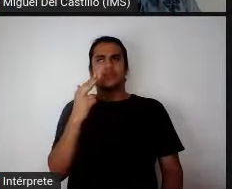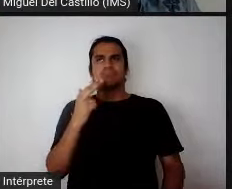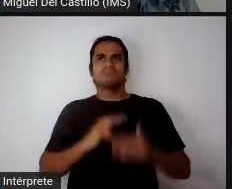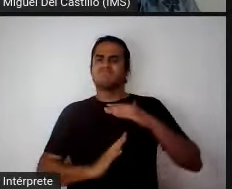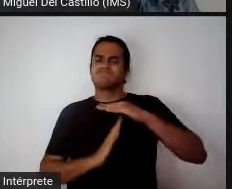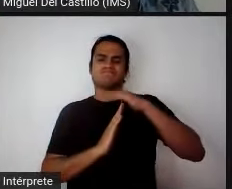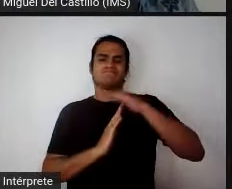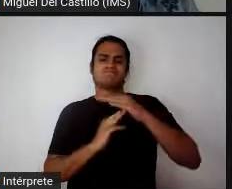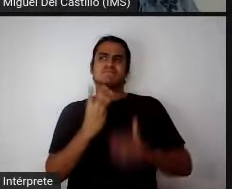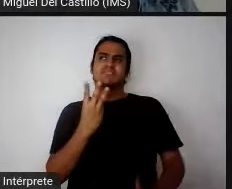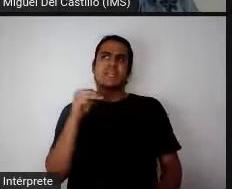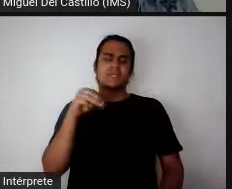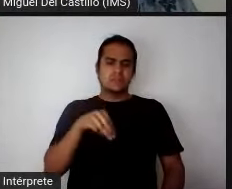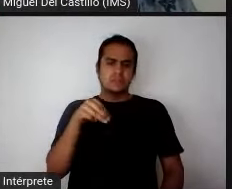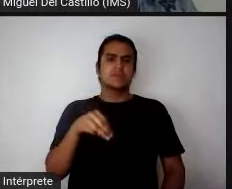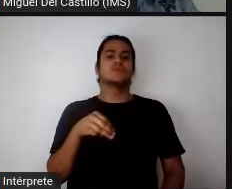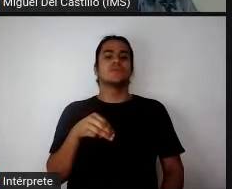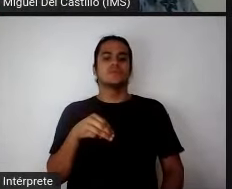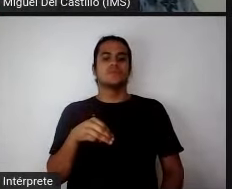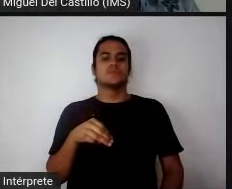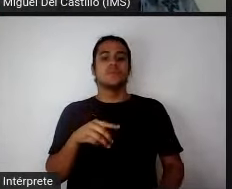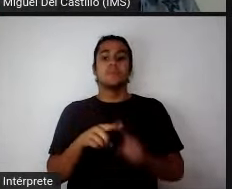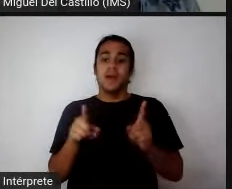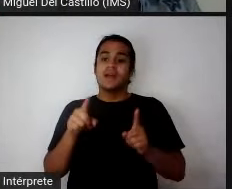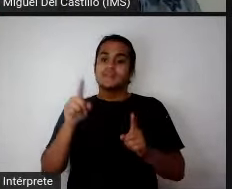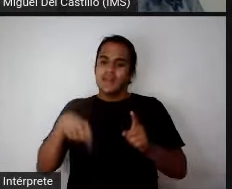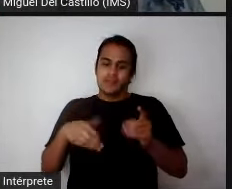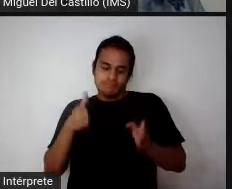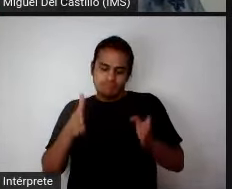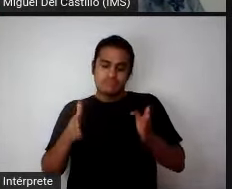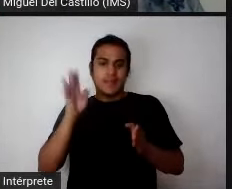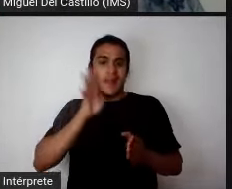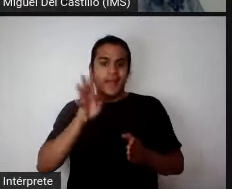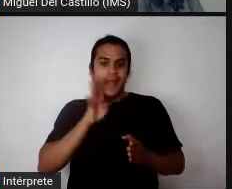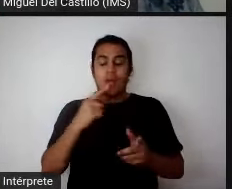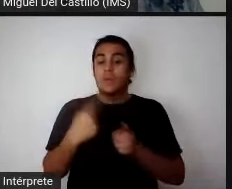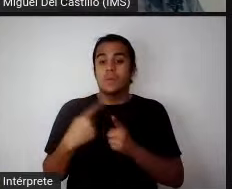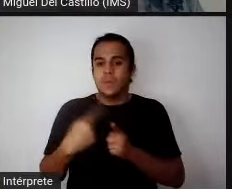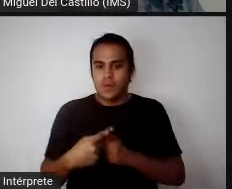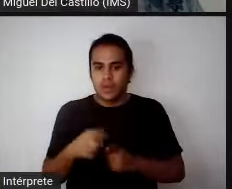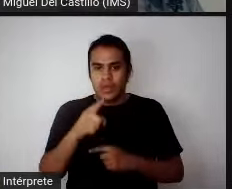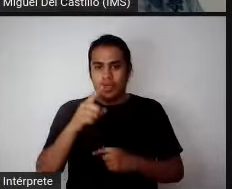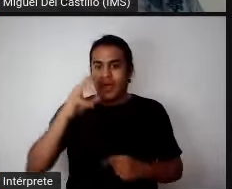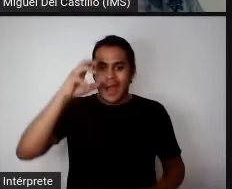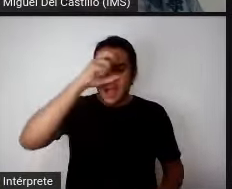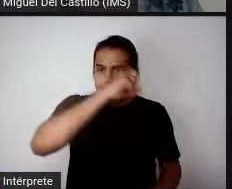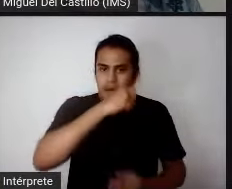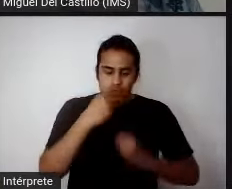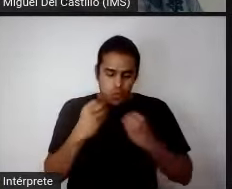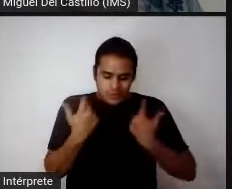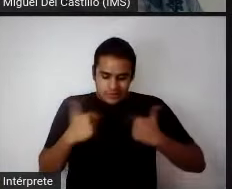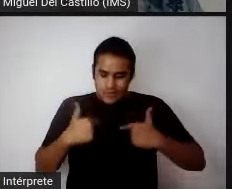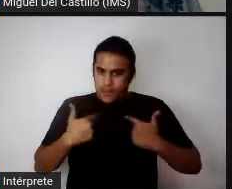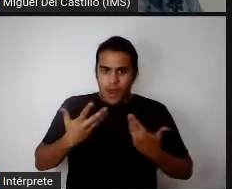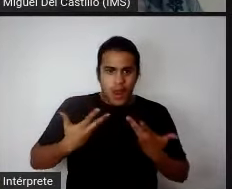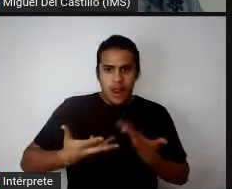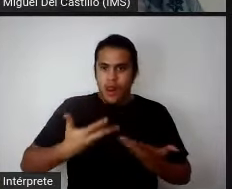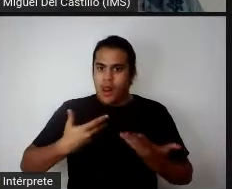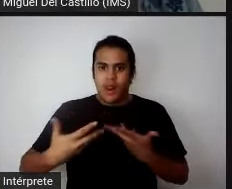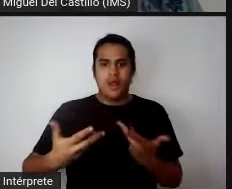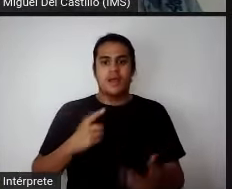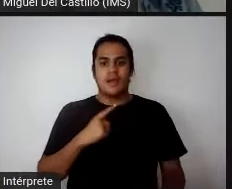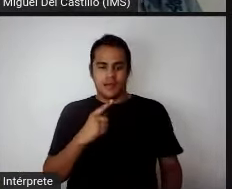minutos, mas era uma prática muito boa, porque você aprende agilidade. Né? Mas